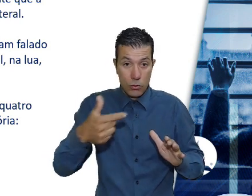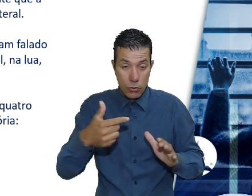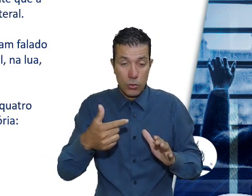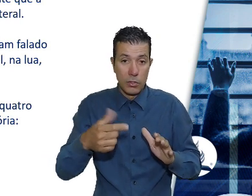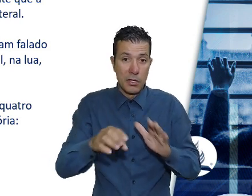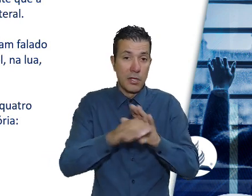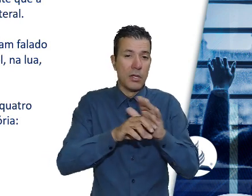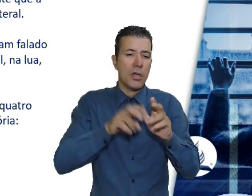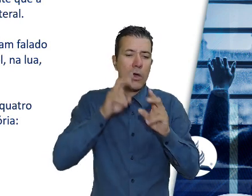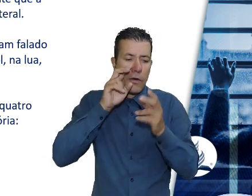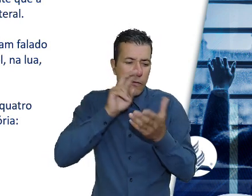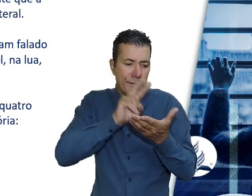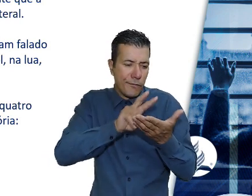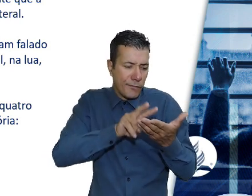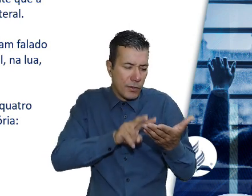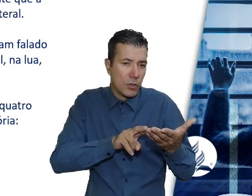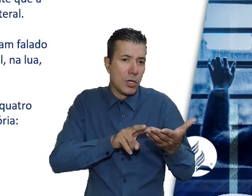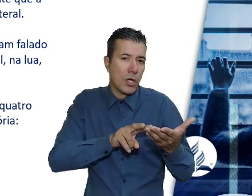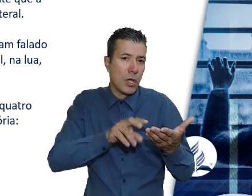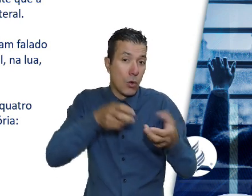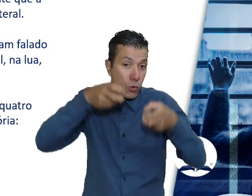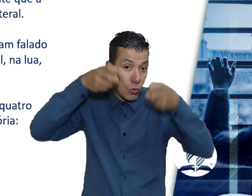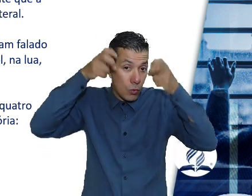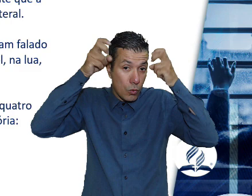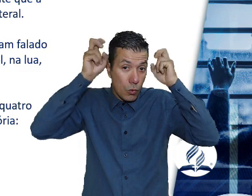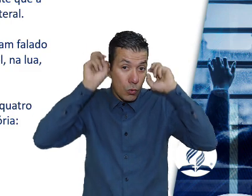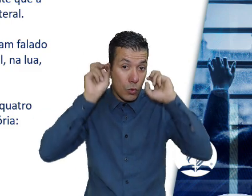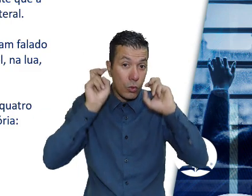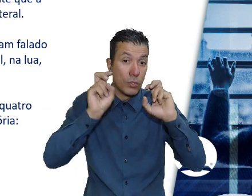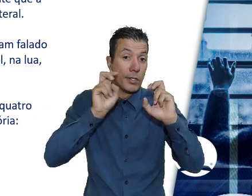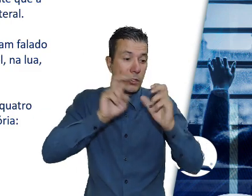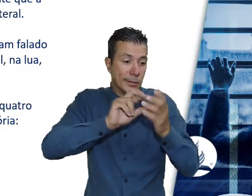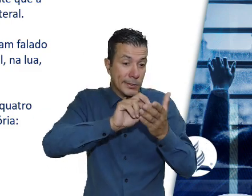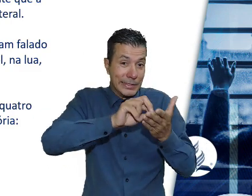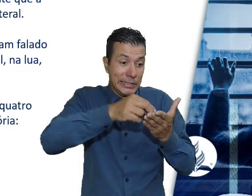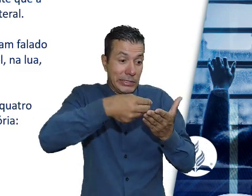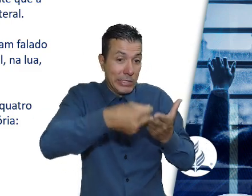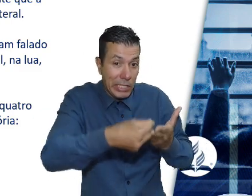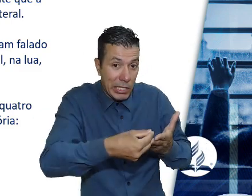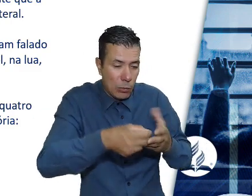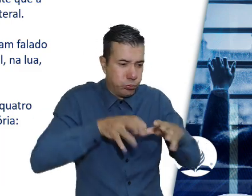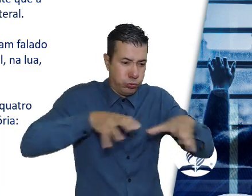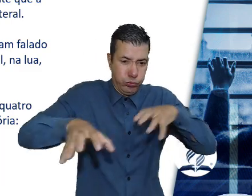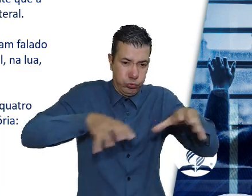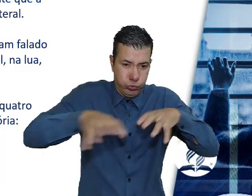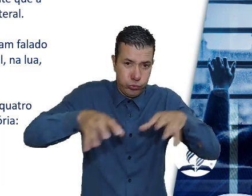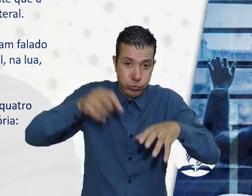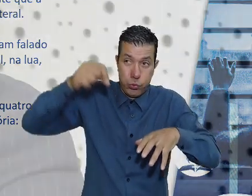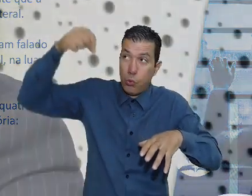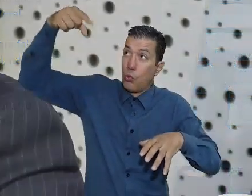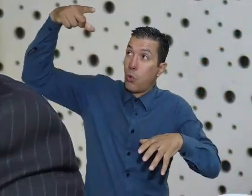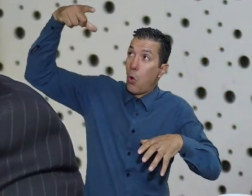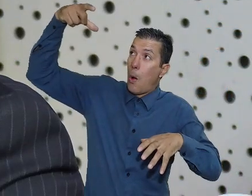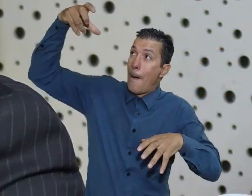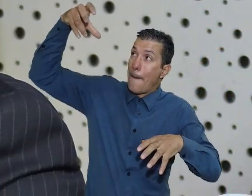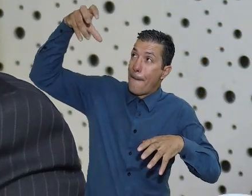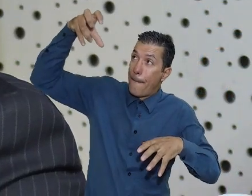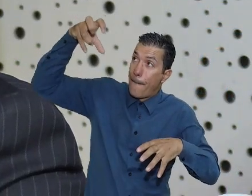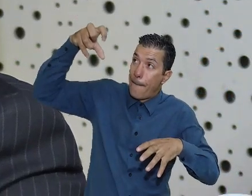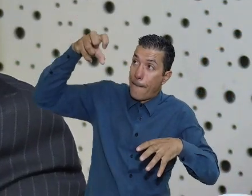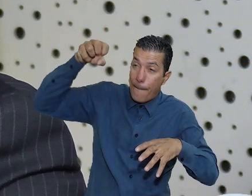quando o Cordeiro abriu o sexto selo, e sobreveio o grande terremoto. O sol se tornou negro